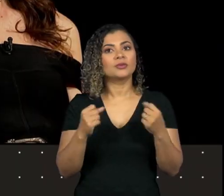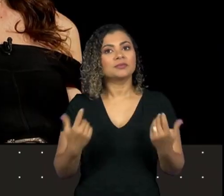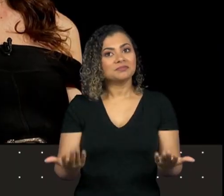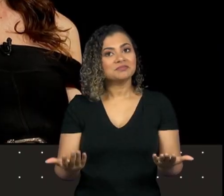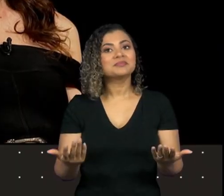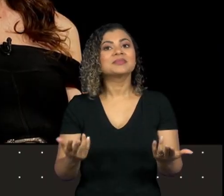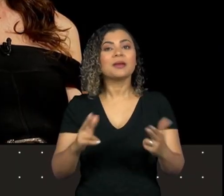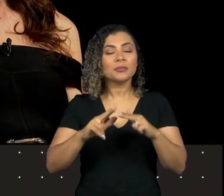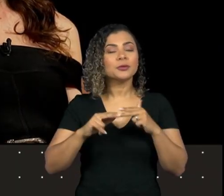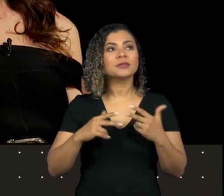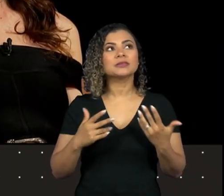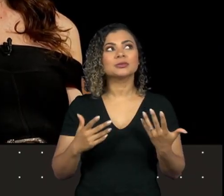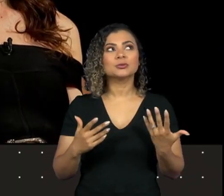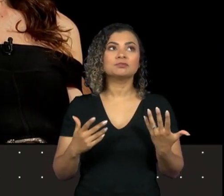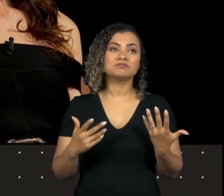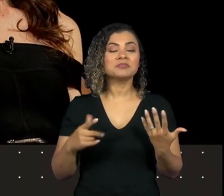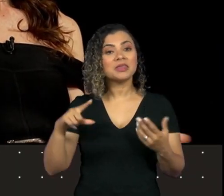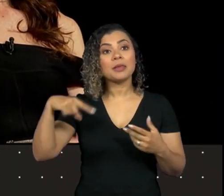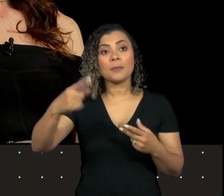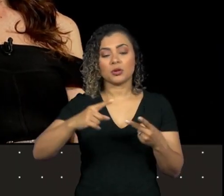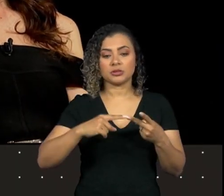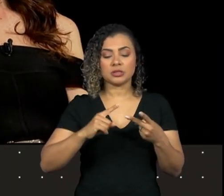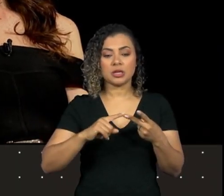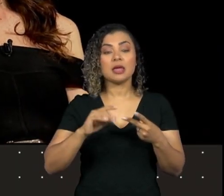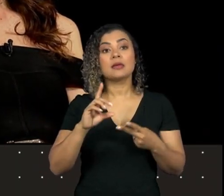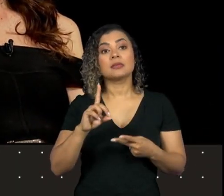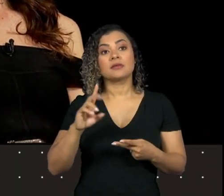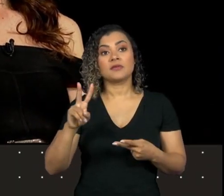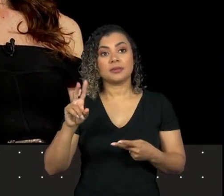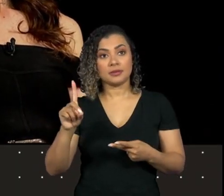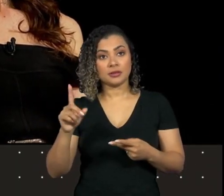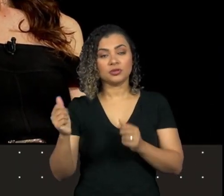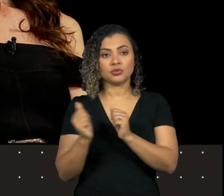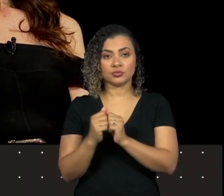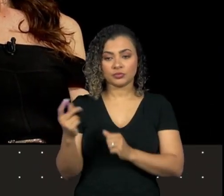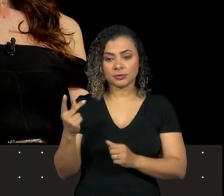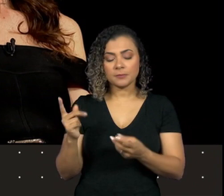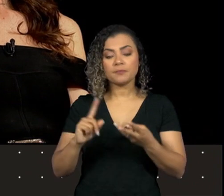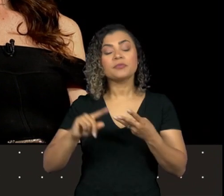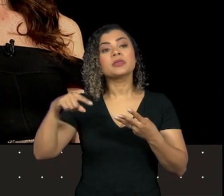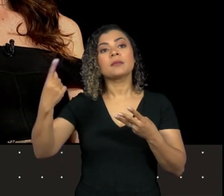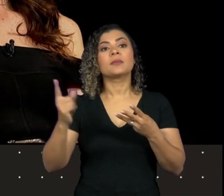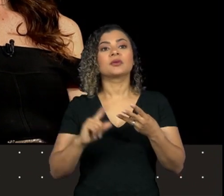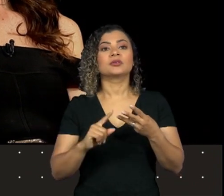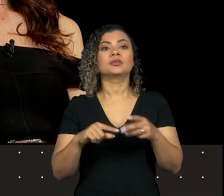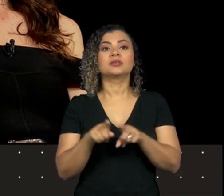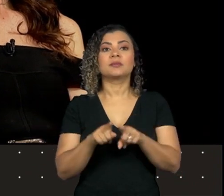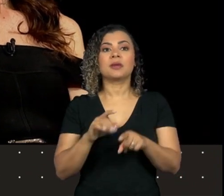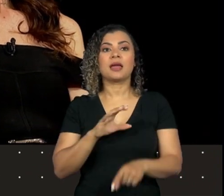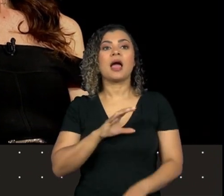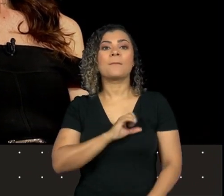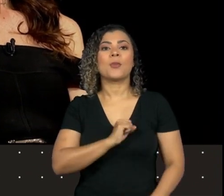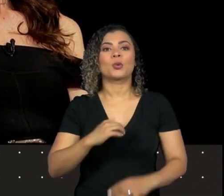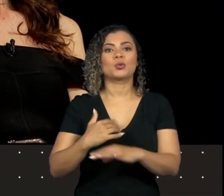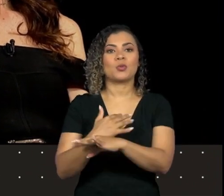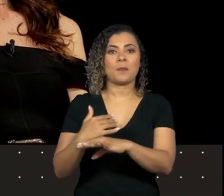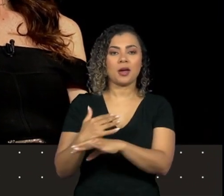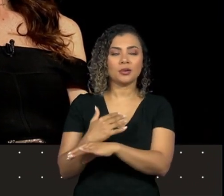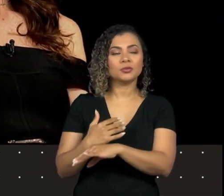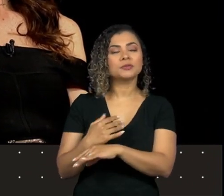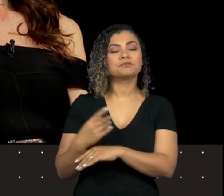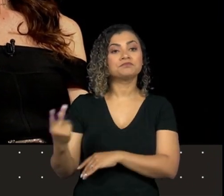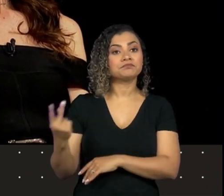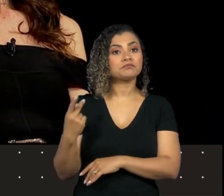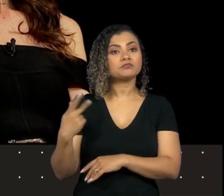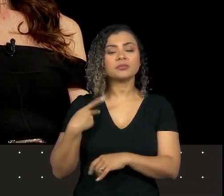gosta muito. E depois a gente fez um DVD juntas, e depois a gente fez o longa, o Amores Urbanos. Eu estava